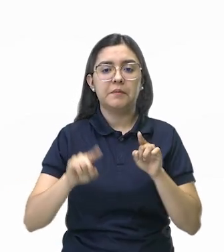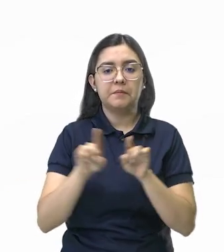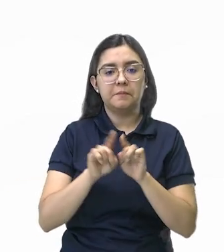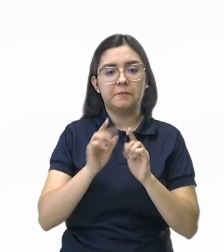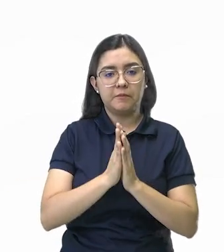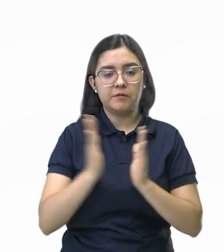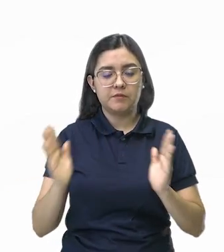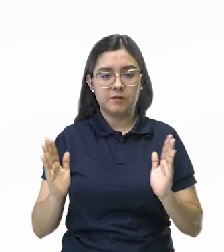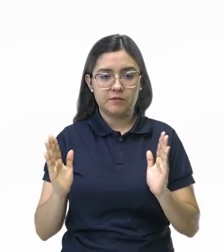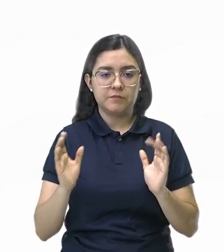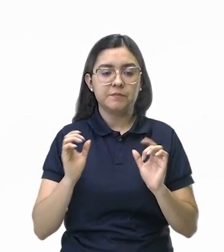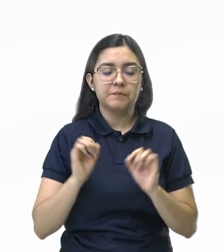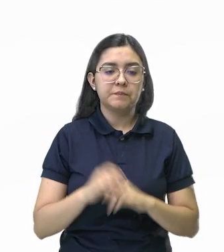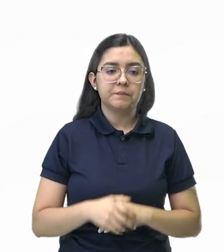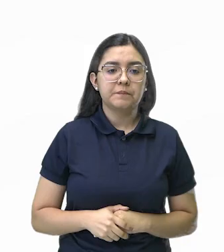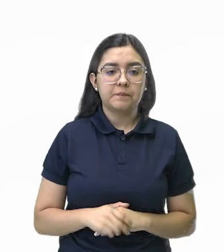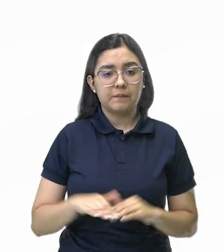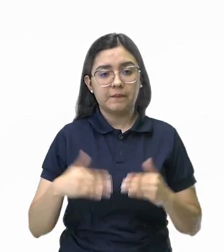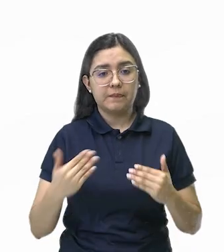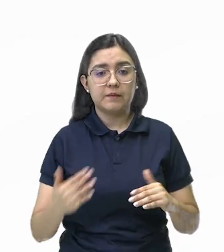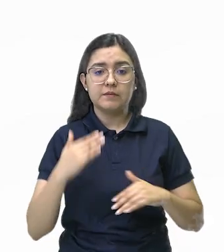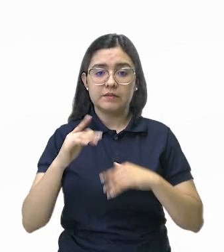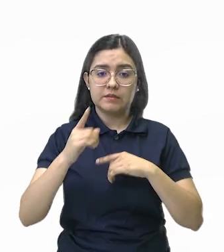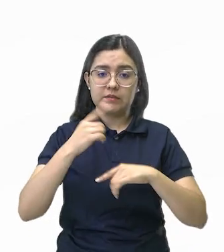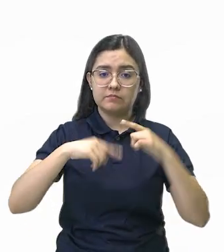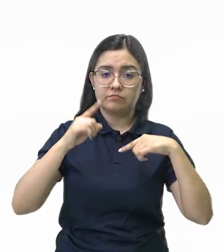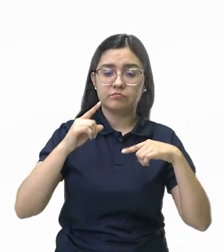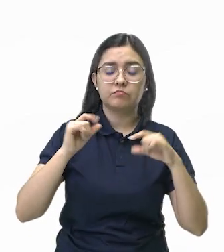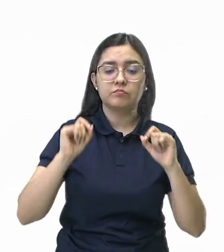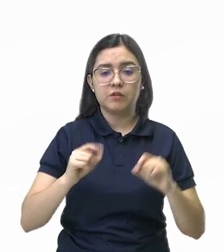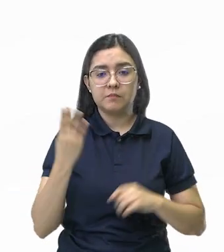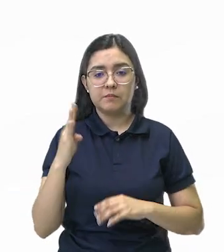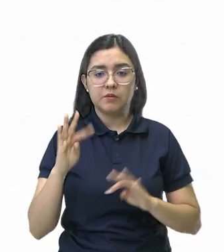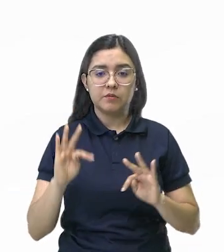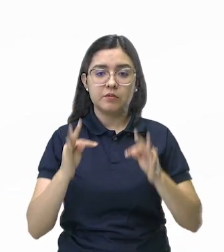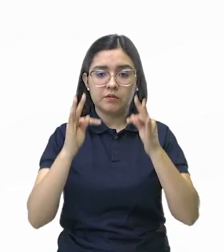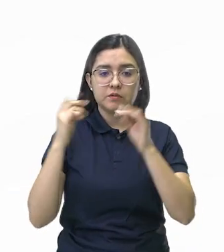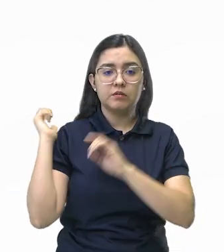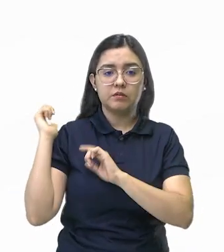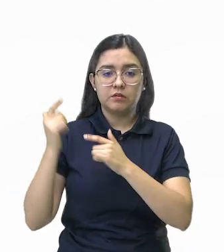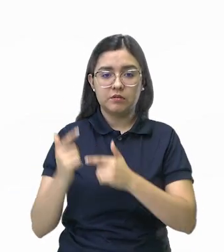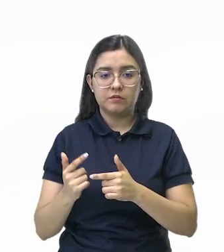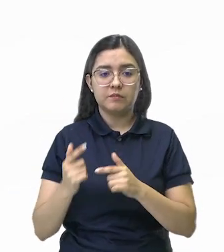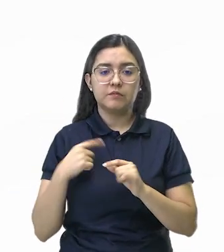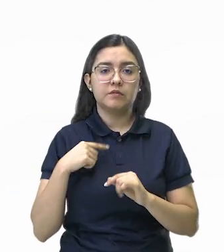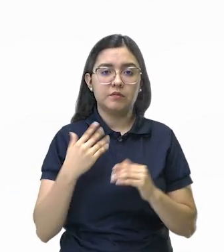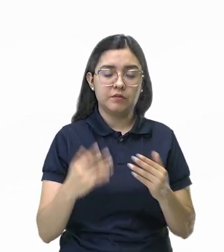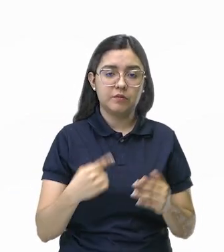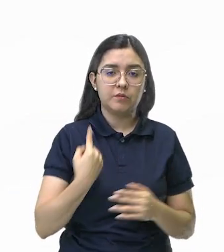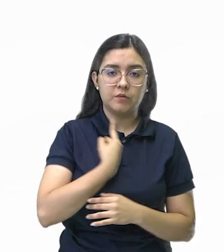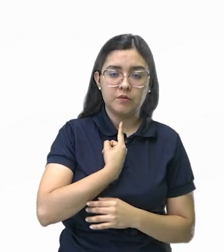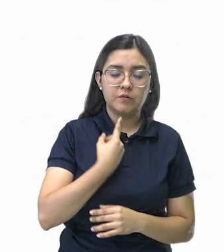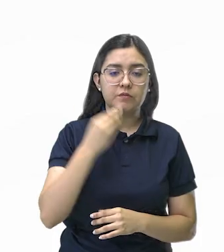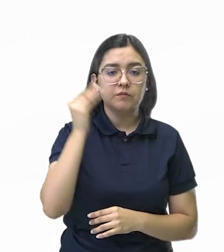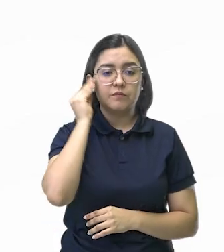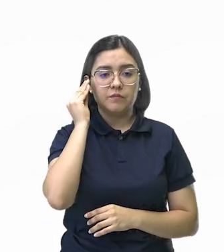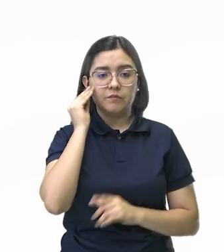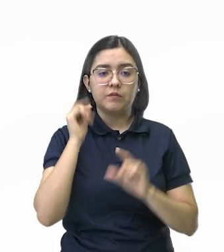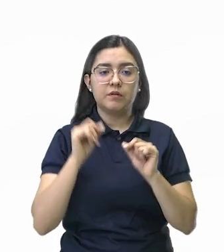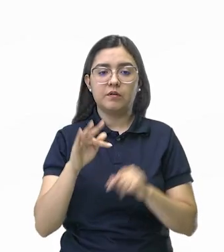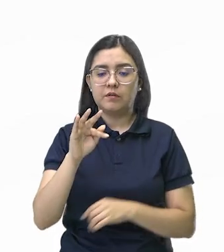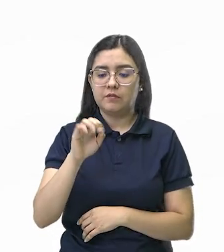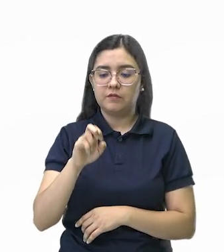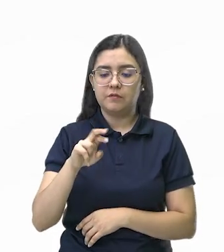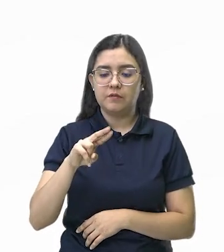úteis. Então esse avanço aí em relação à biotecnologia tradicional, que no caso a gente teve aí as fermentações,